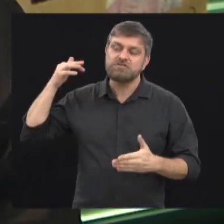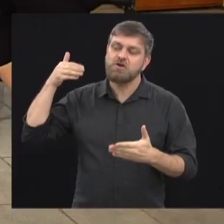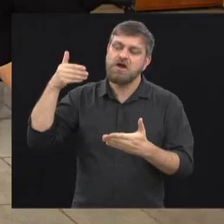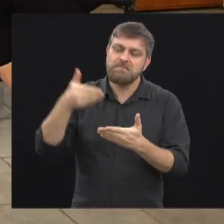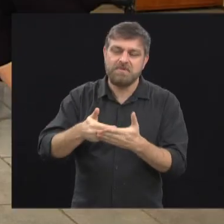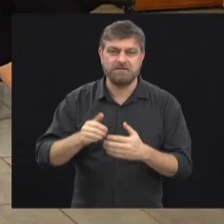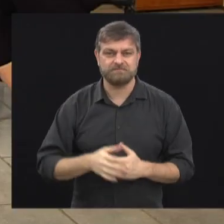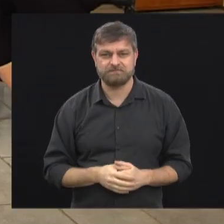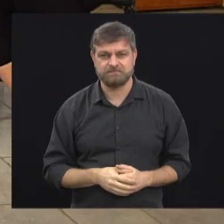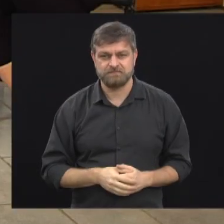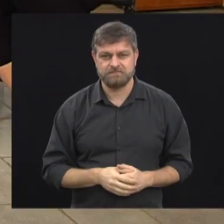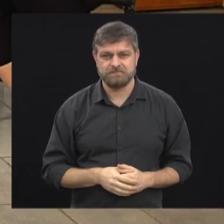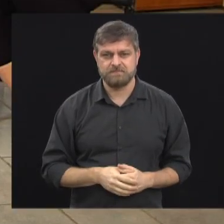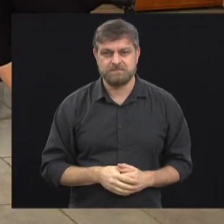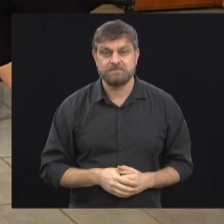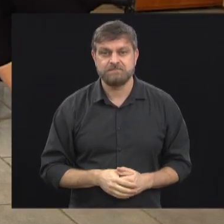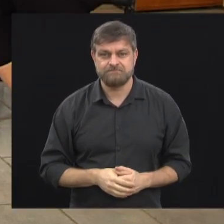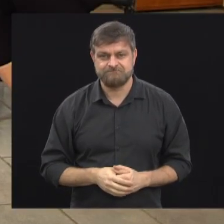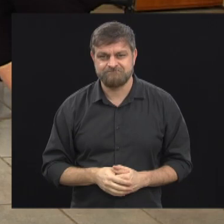Sorri Campinas.